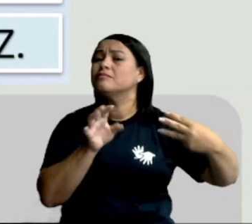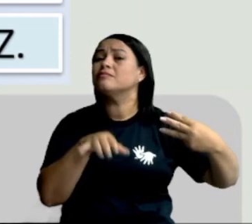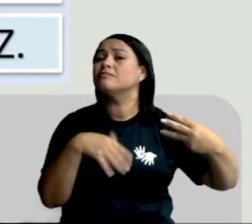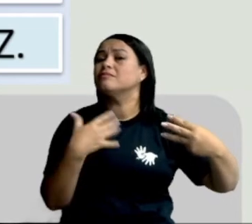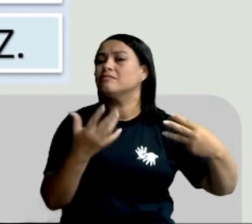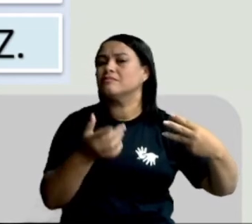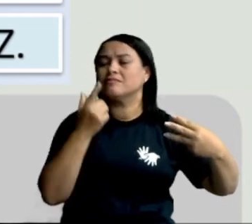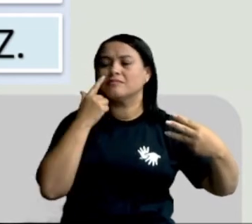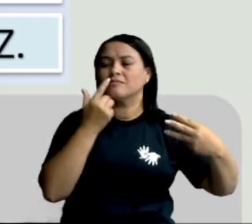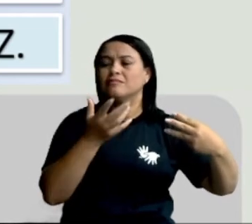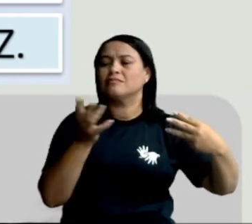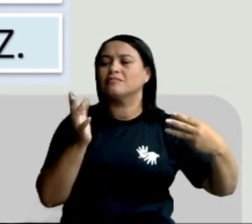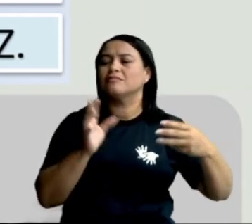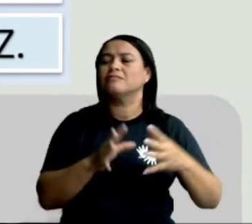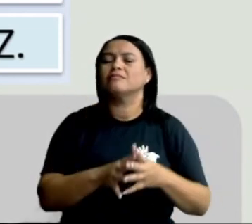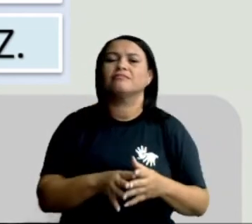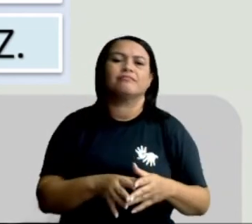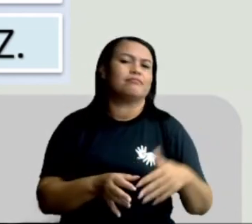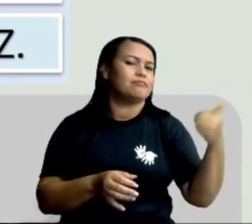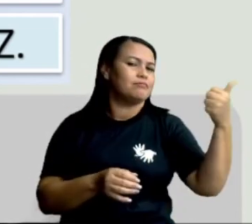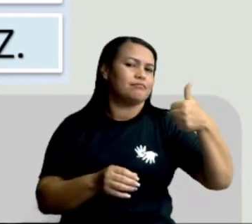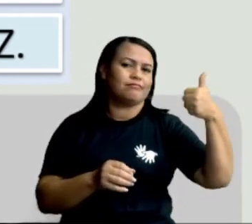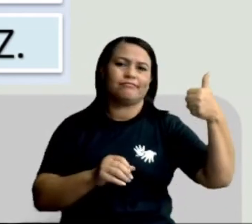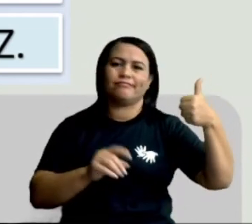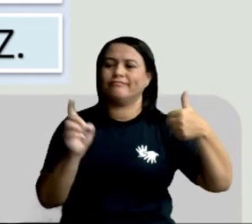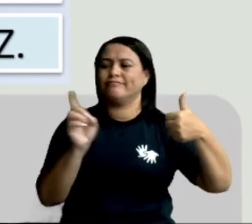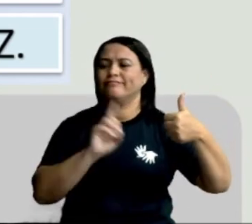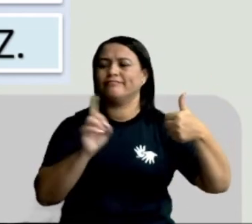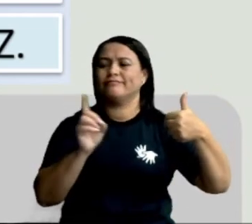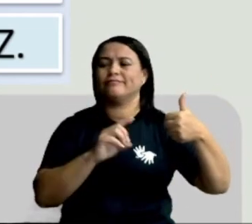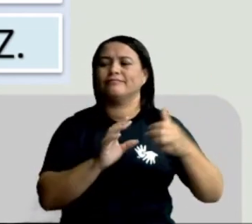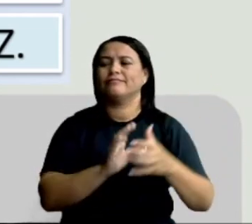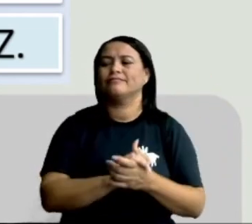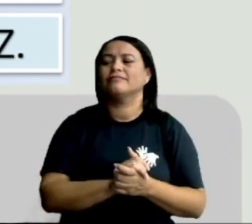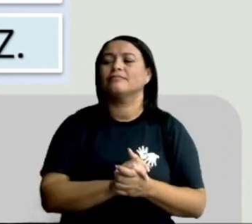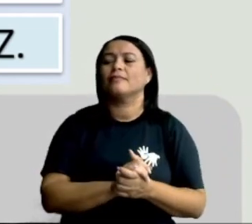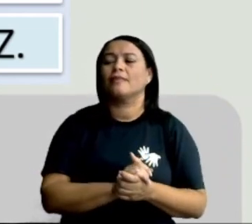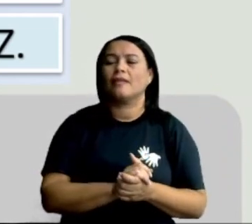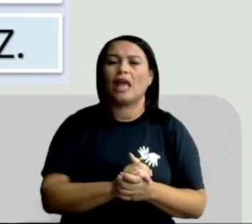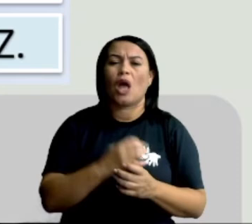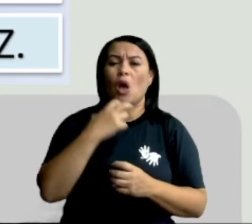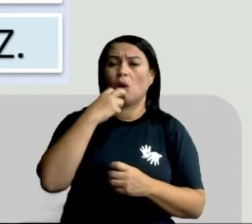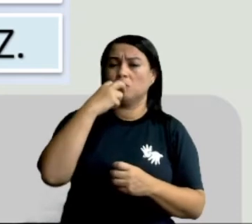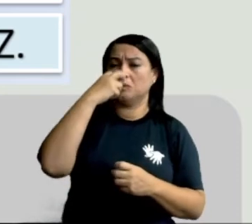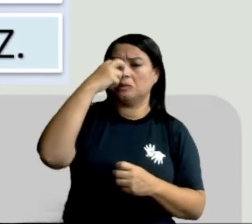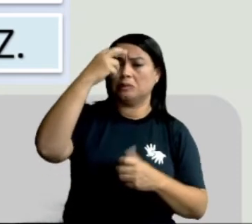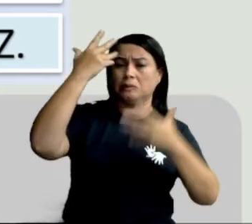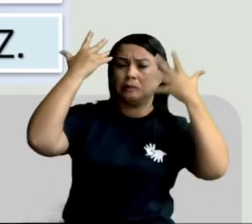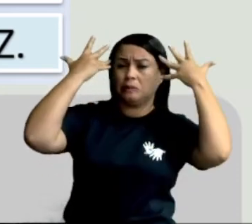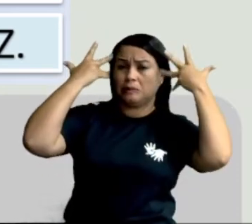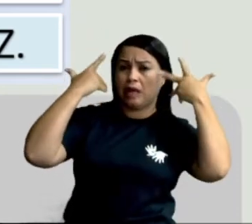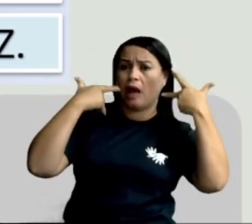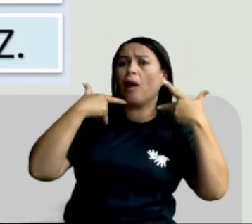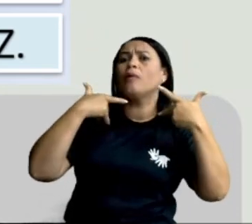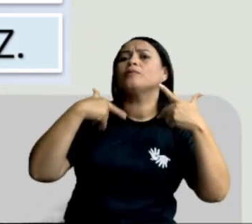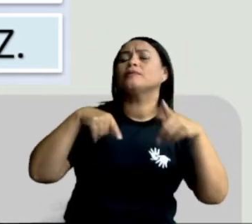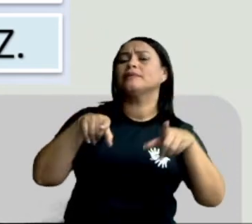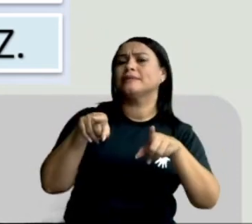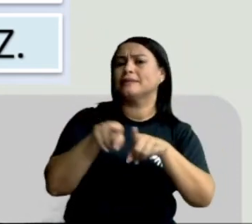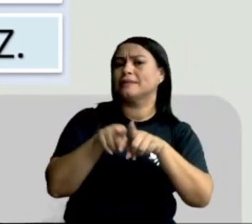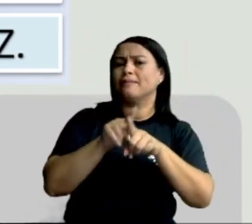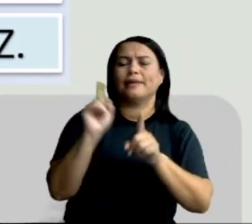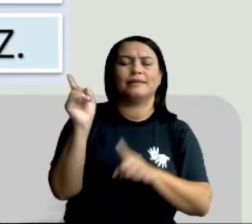3? Vamos ver. Não é número 1. Rugiu alto e se debateu. O leão rugiu alto e se debateu, mas